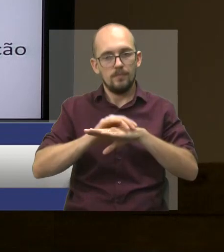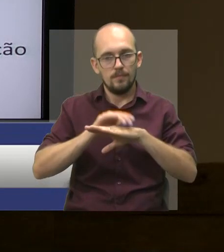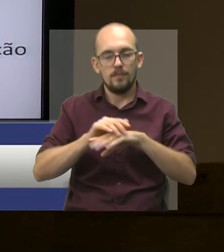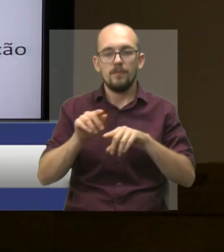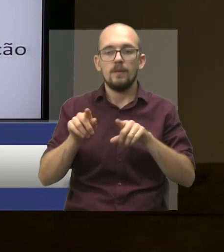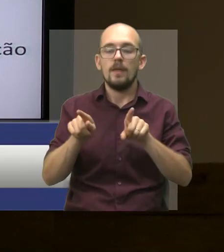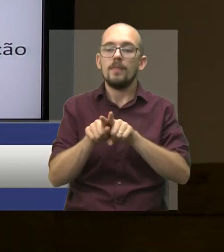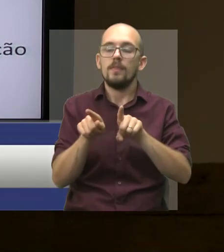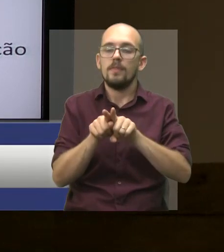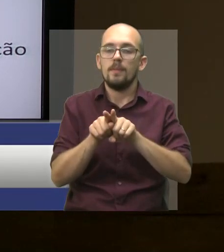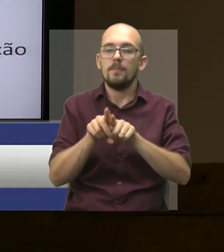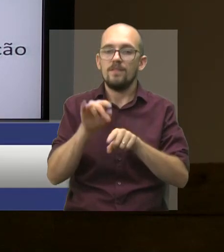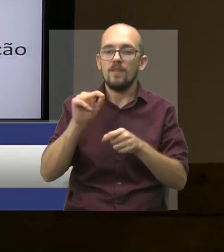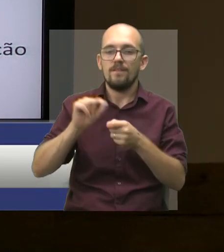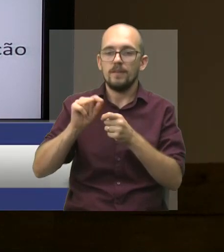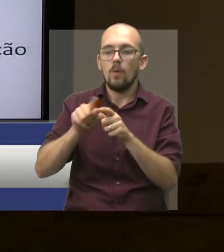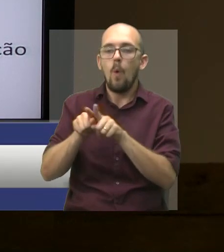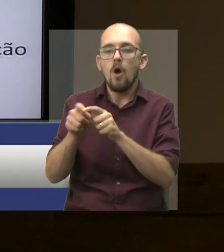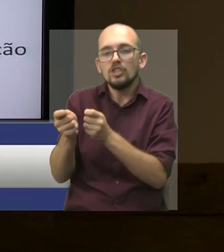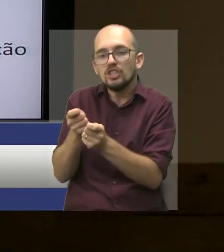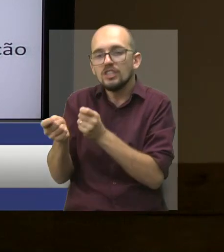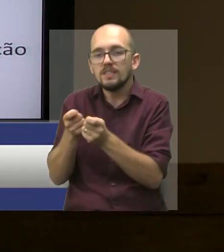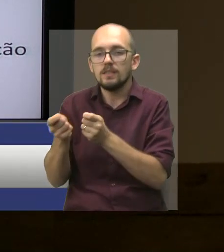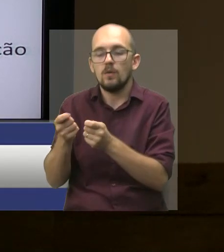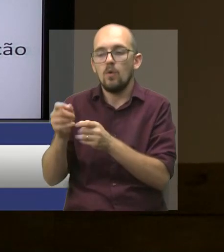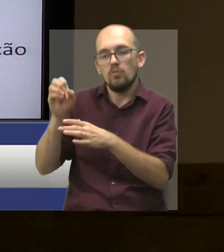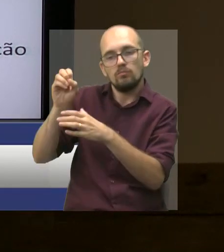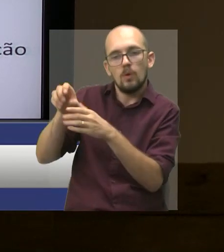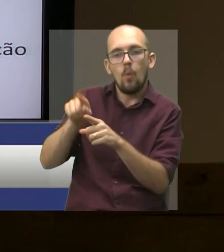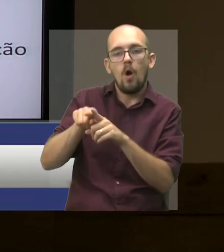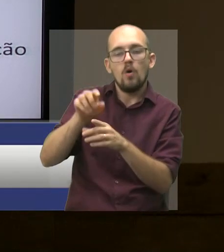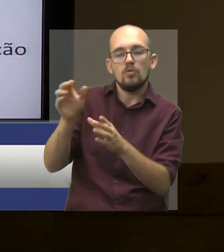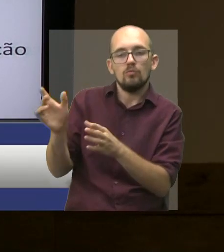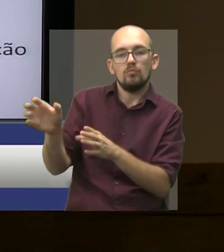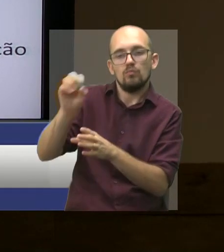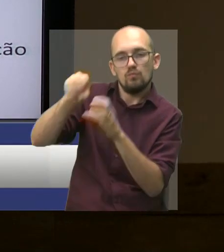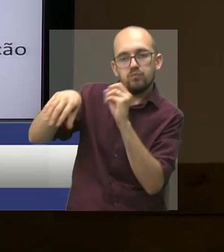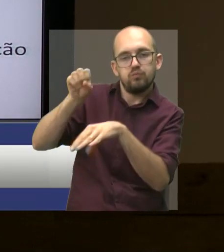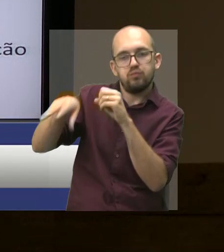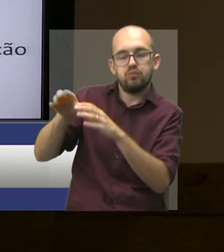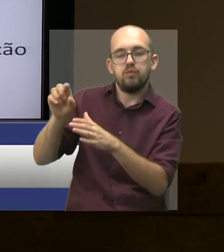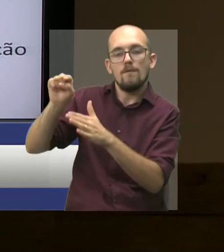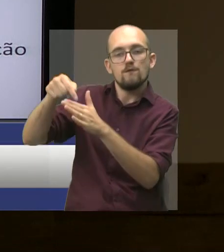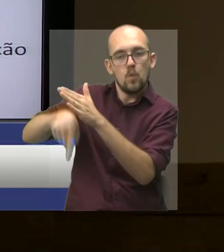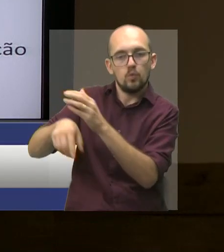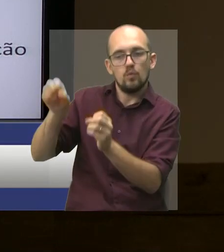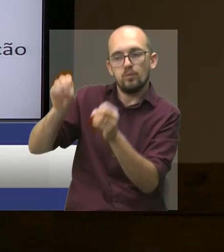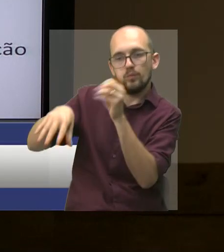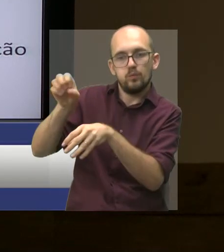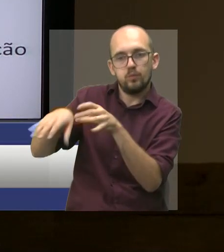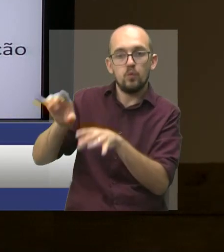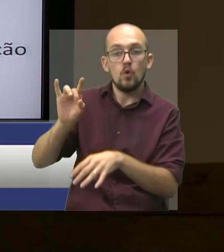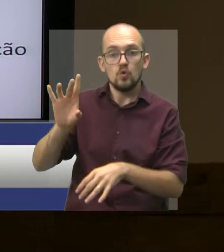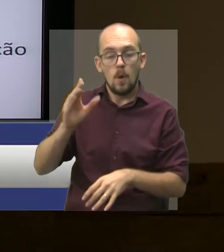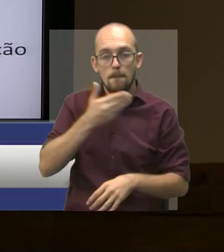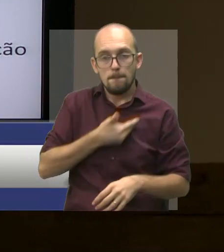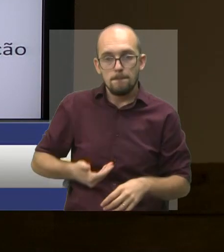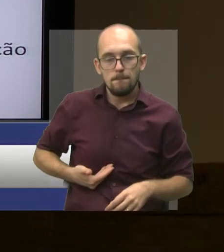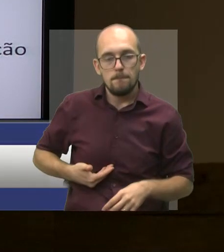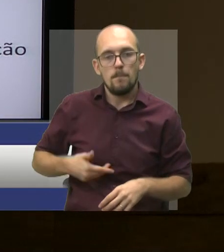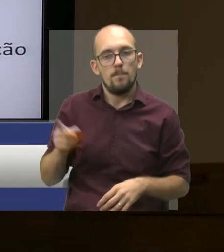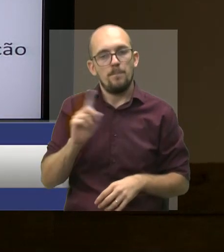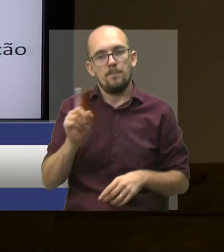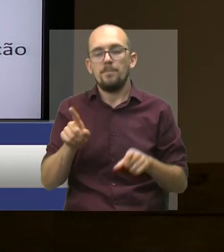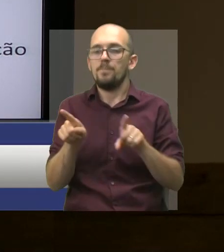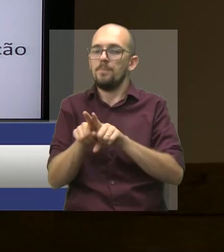regulamentação dessa gestão dessas reservas que poderão ser feitas não somente por previdências públicas, mas